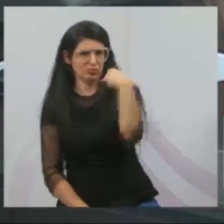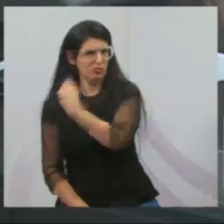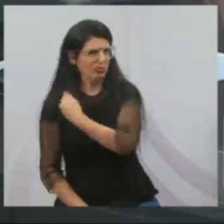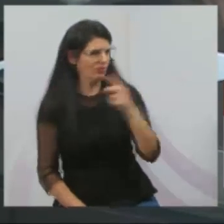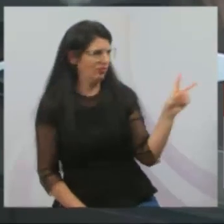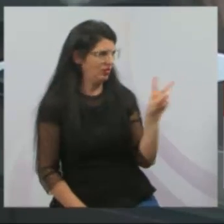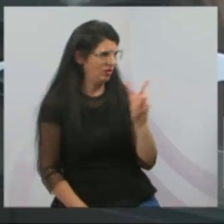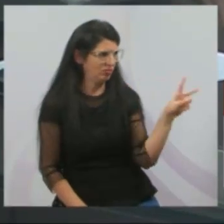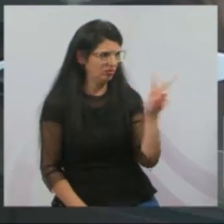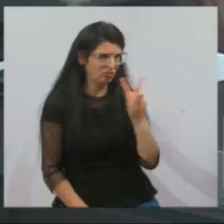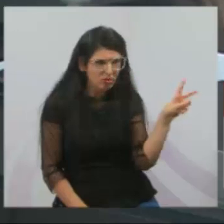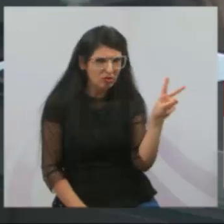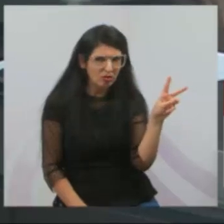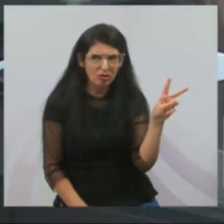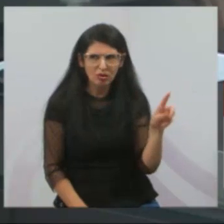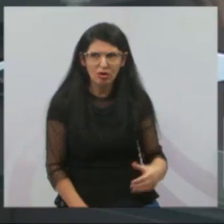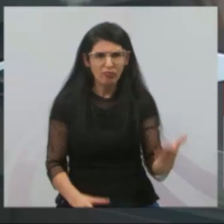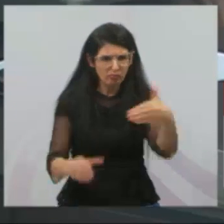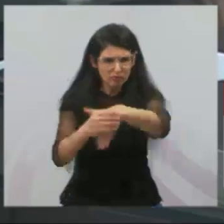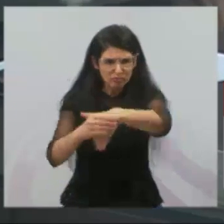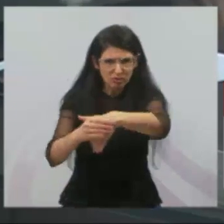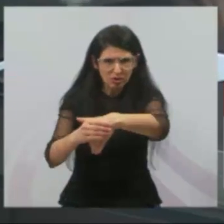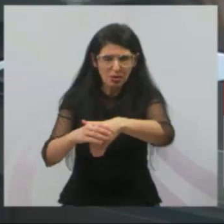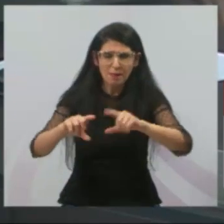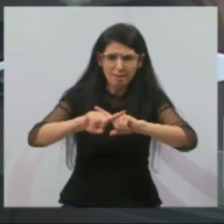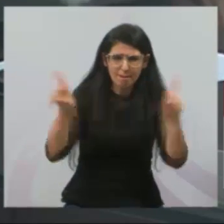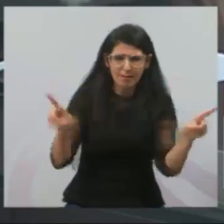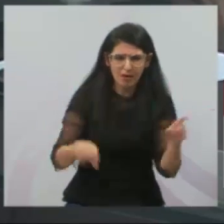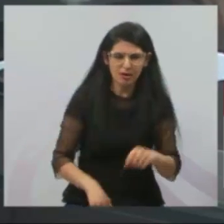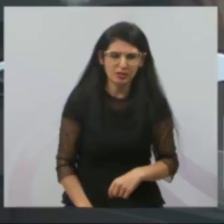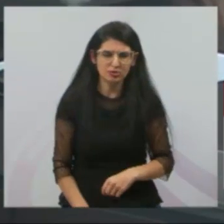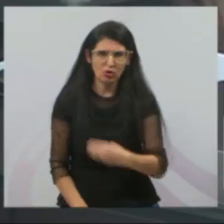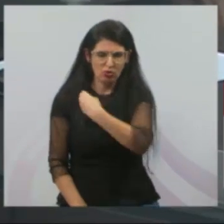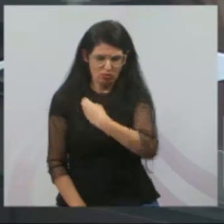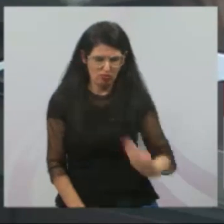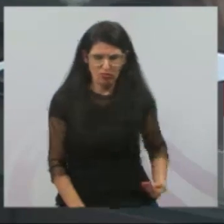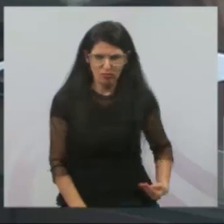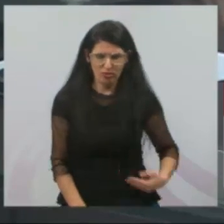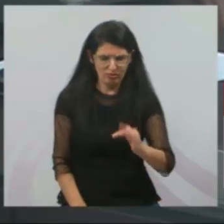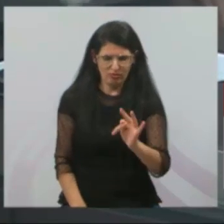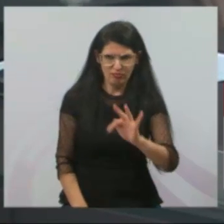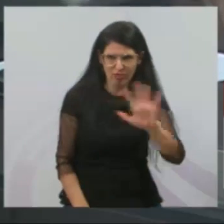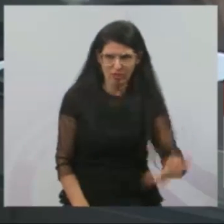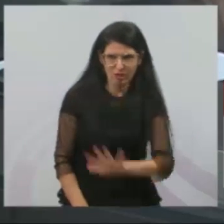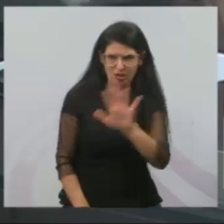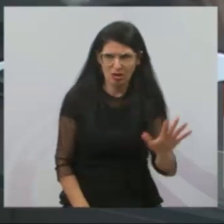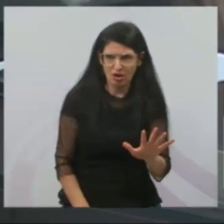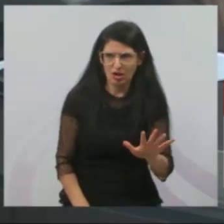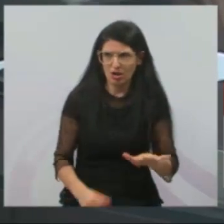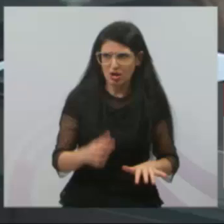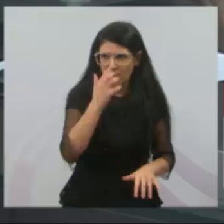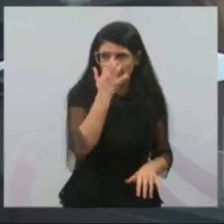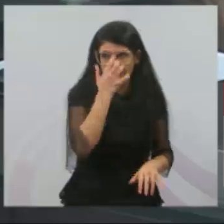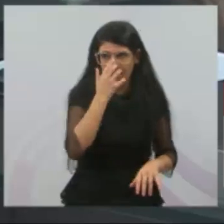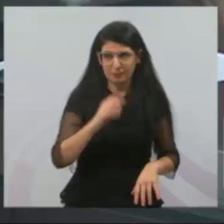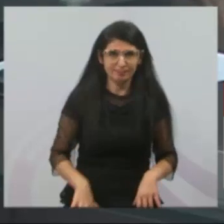queremos, mas a União, ela teve... Eu acho que não tem nem palavras para dizer o que a União fez com a gente,